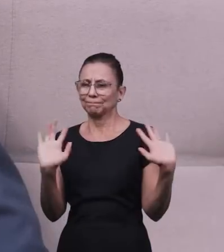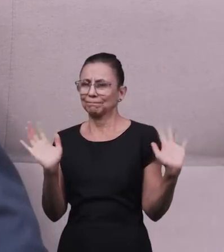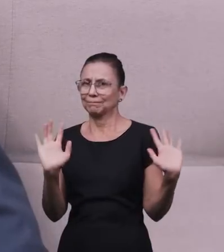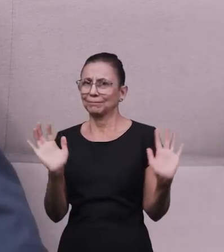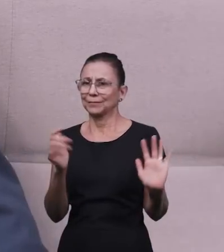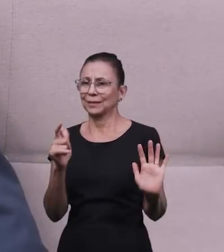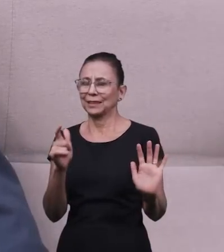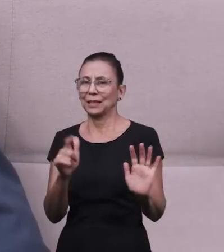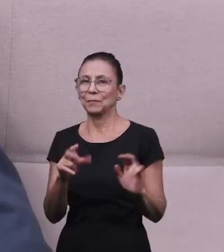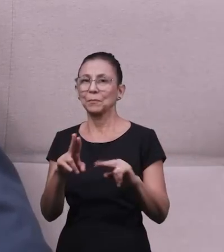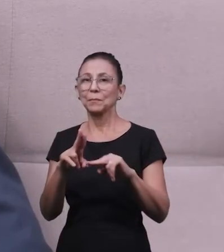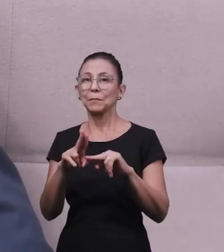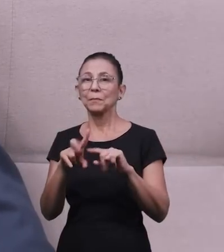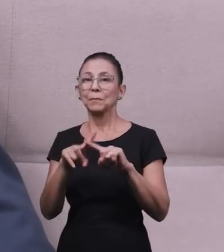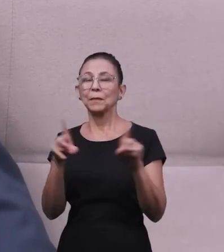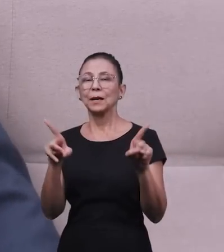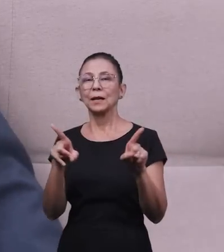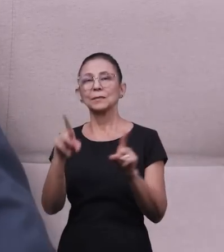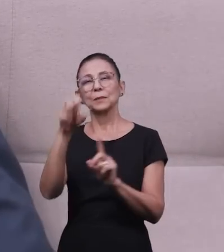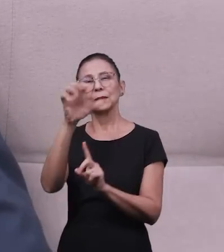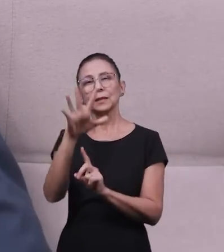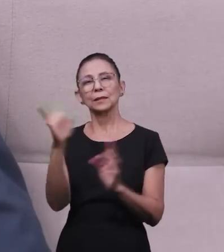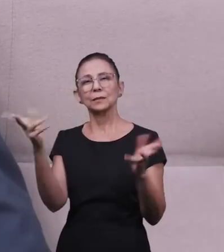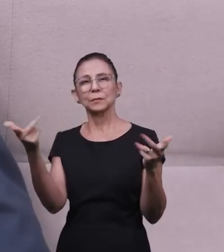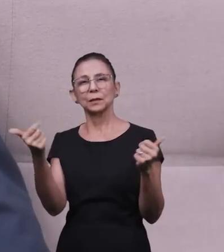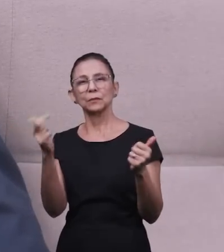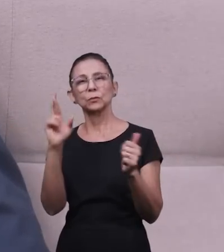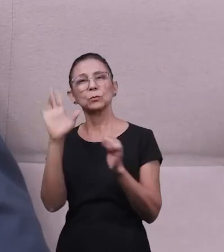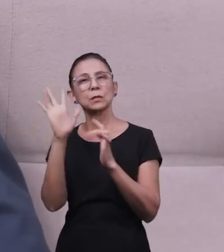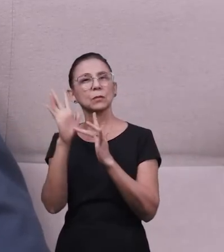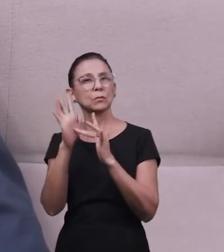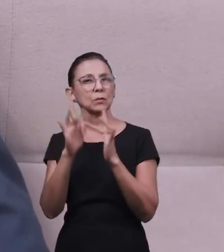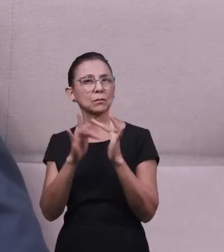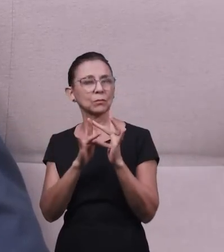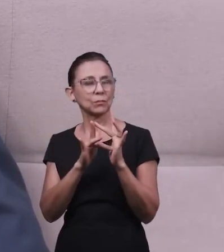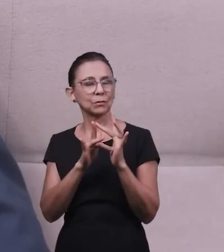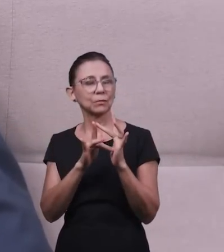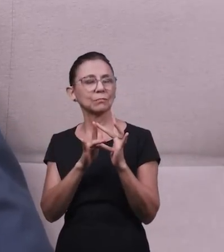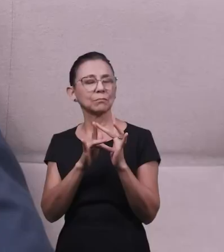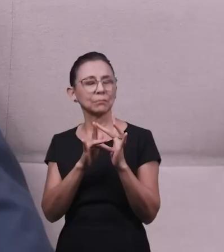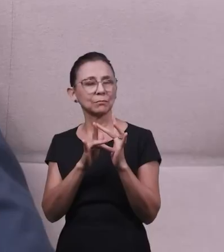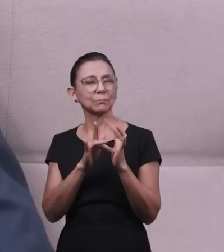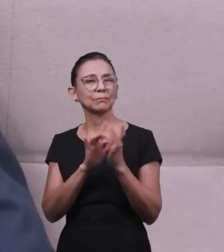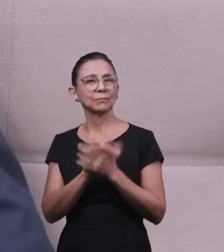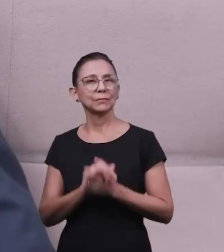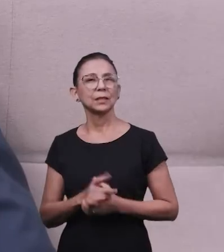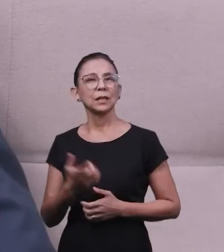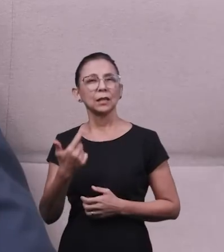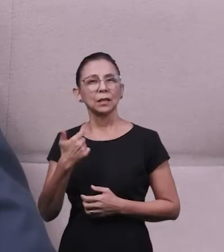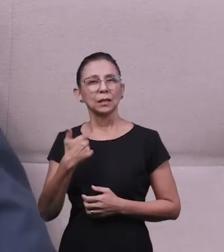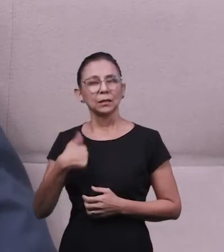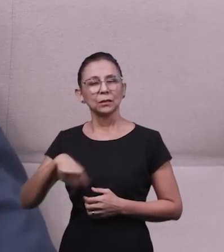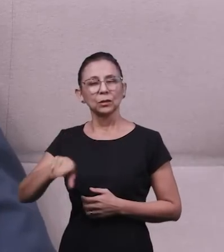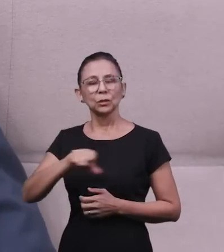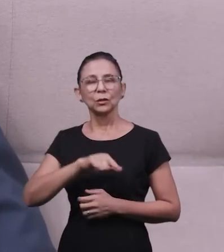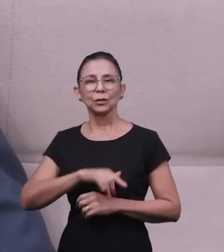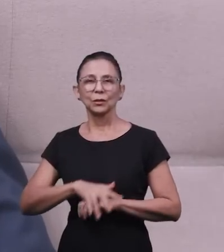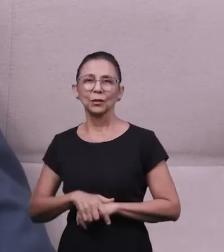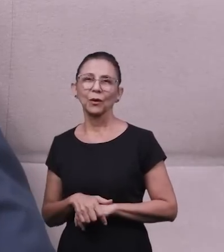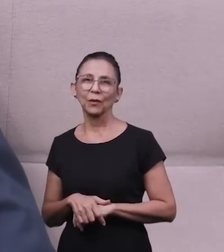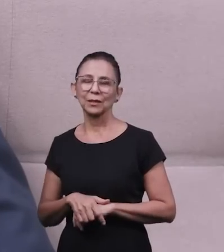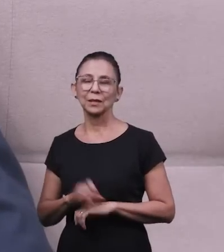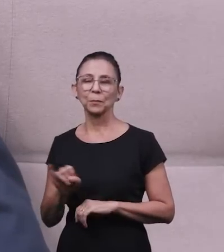disso, mas pela graça gloriosa do Senhor Jesus, nós desfrutamos deste amor,